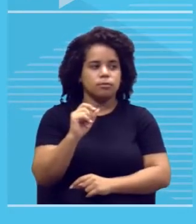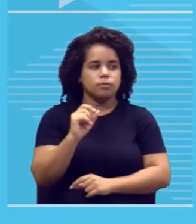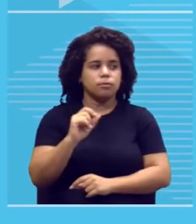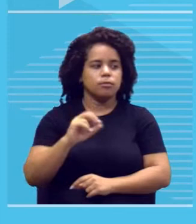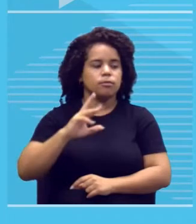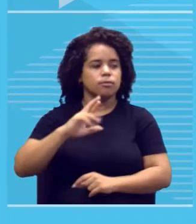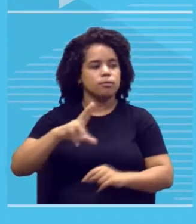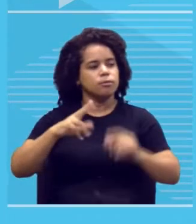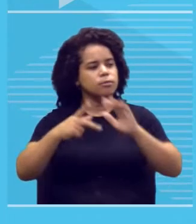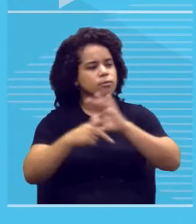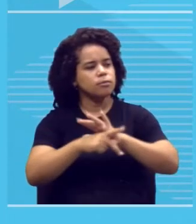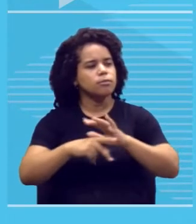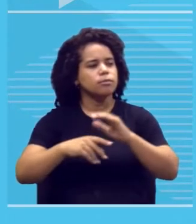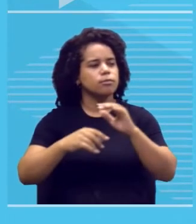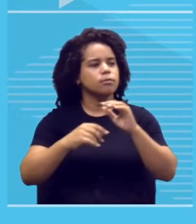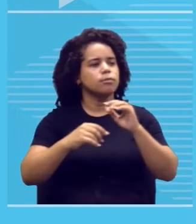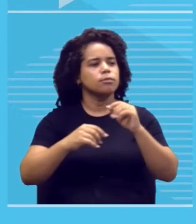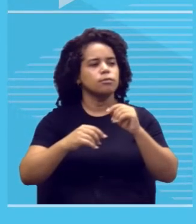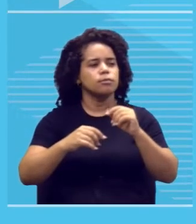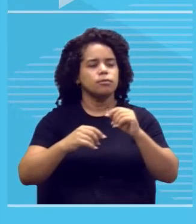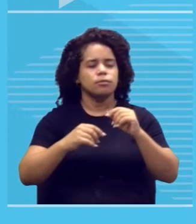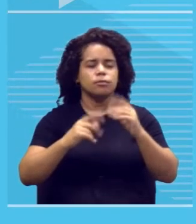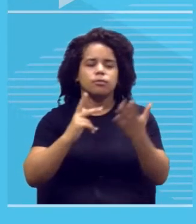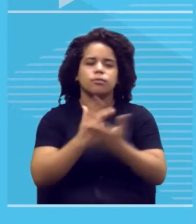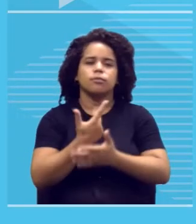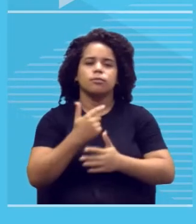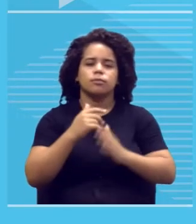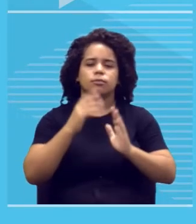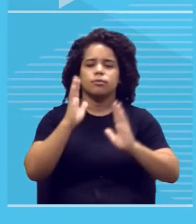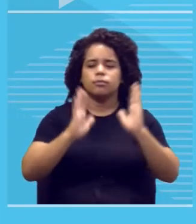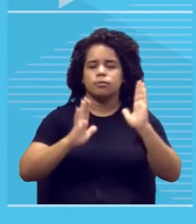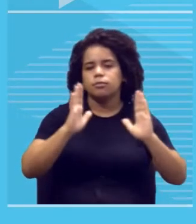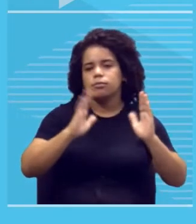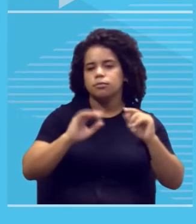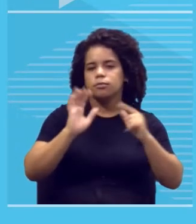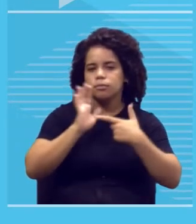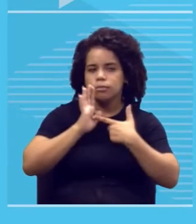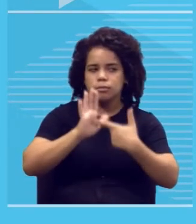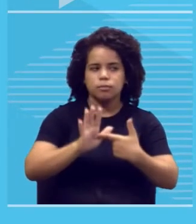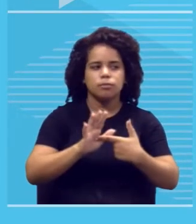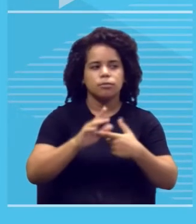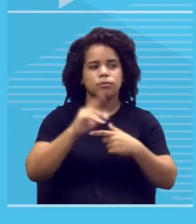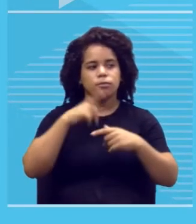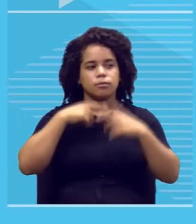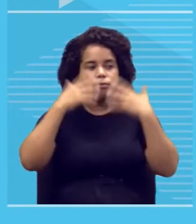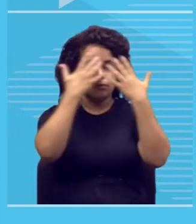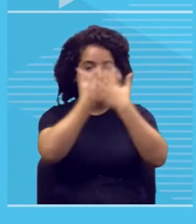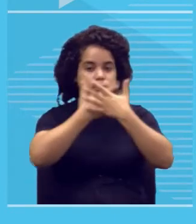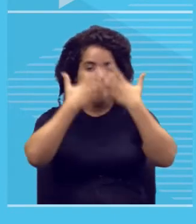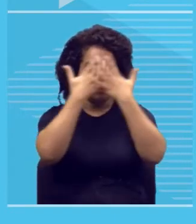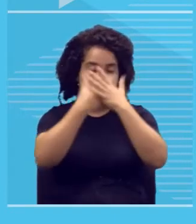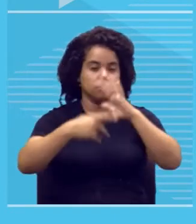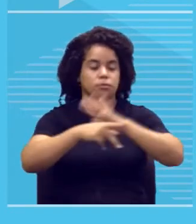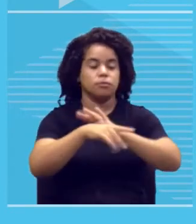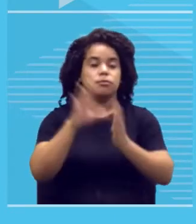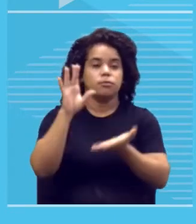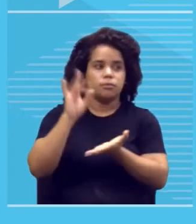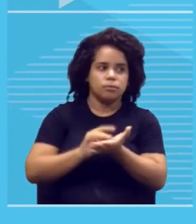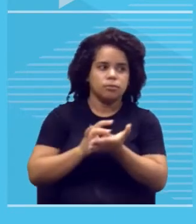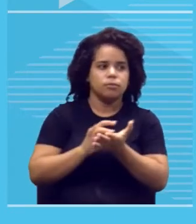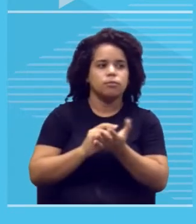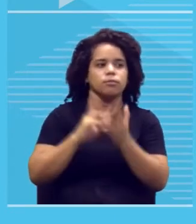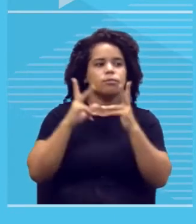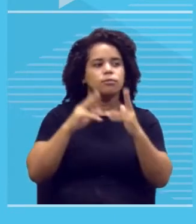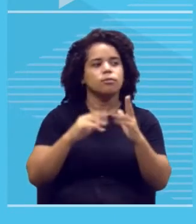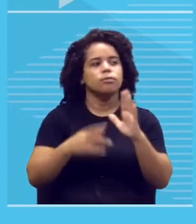missena que é o mesmo que jogo de cena E cria uma ilusão de algo real como no